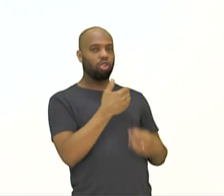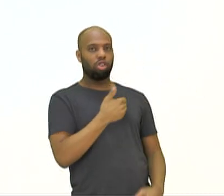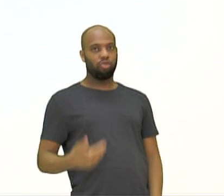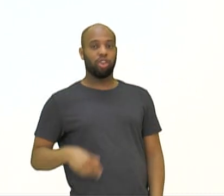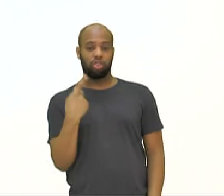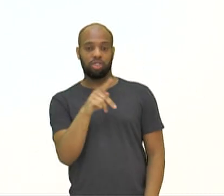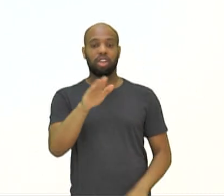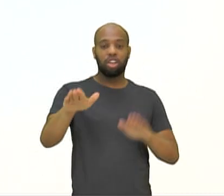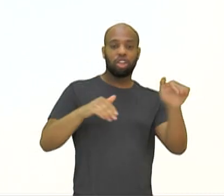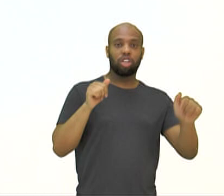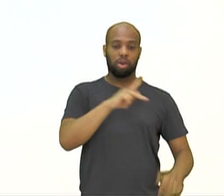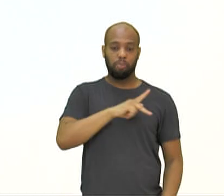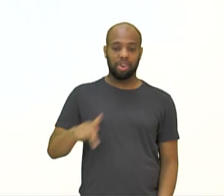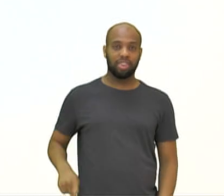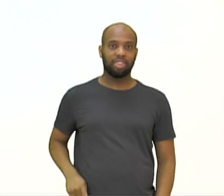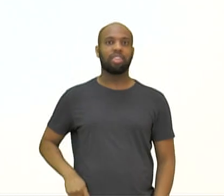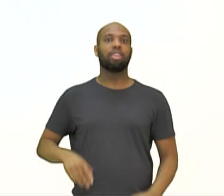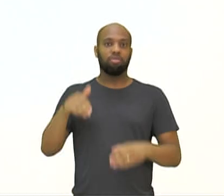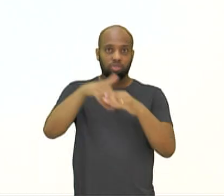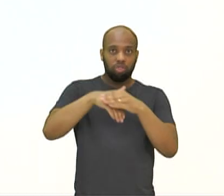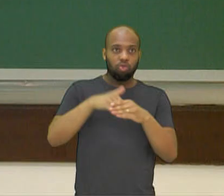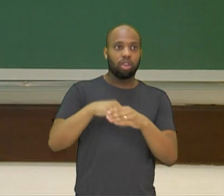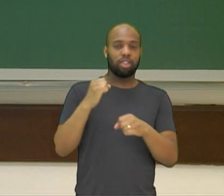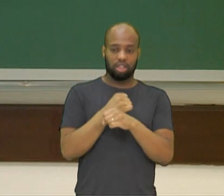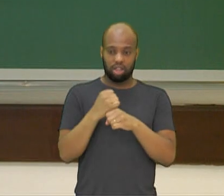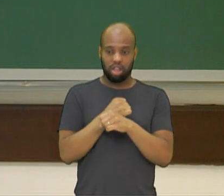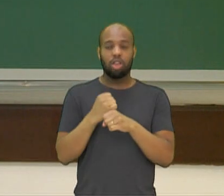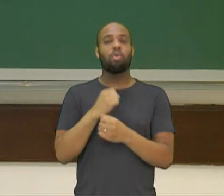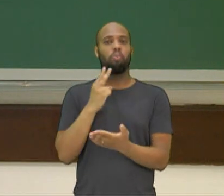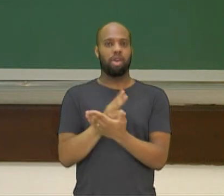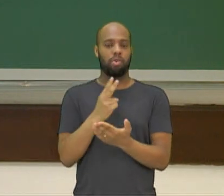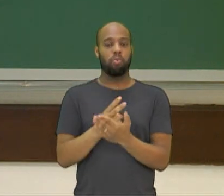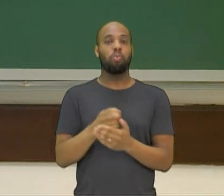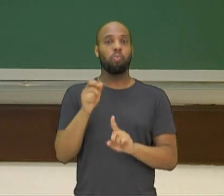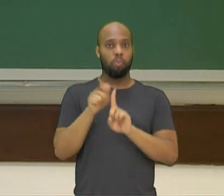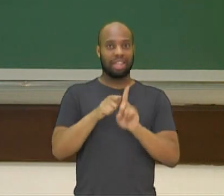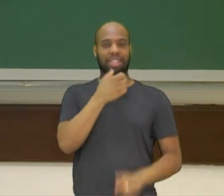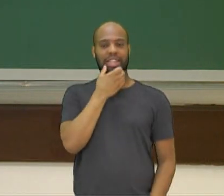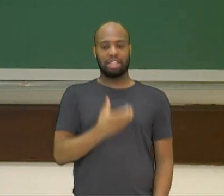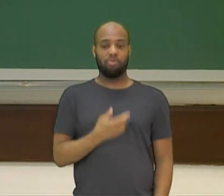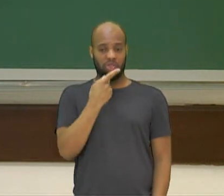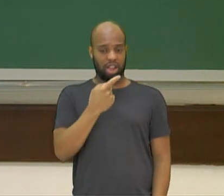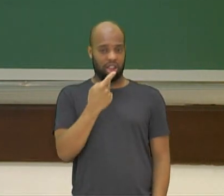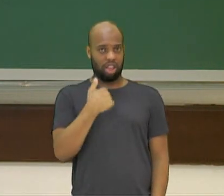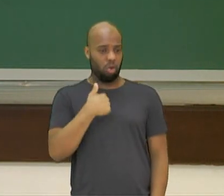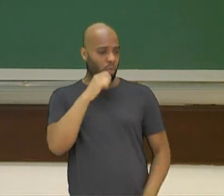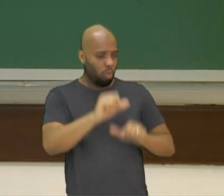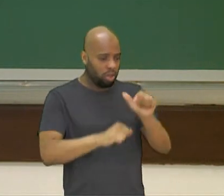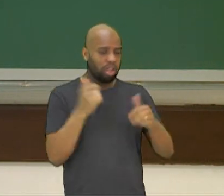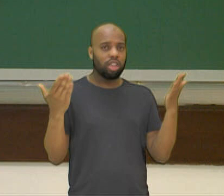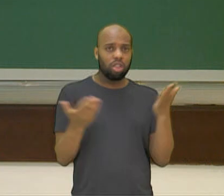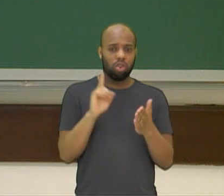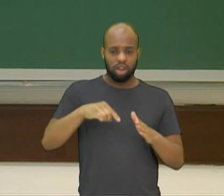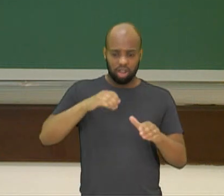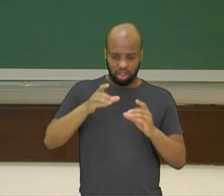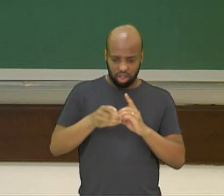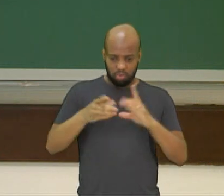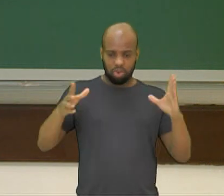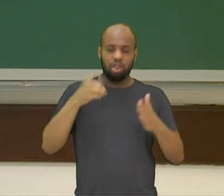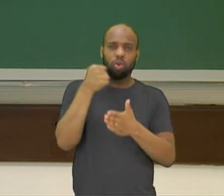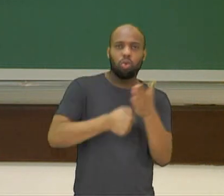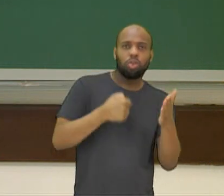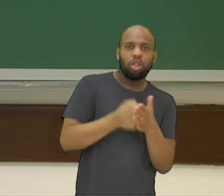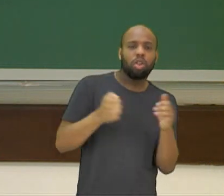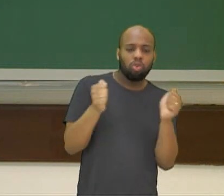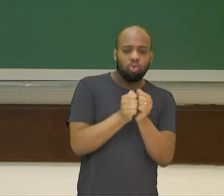para presidente para dezembro do mesmo ano, dizendo, eu mudei. A gente é uma democracia, a gente está lutando aos